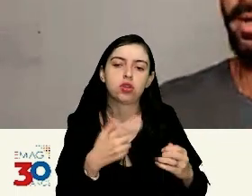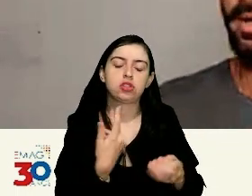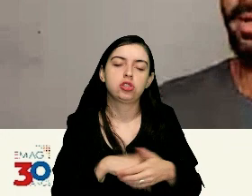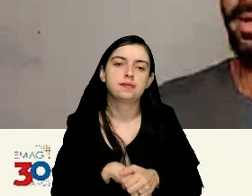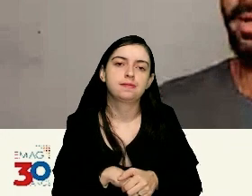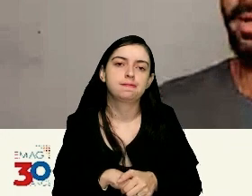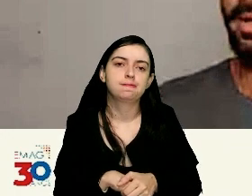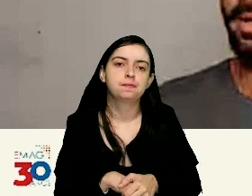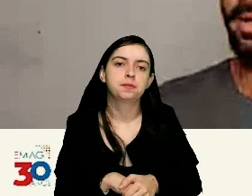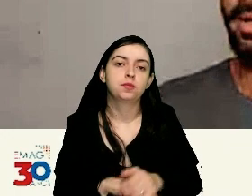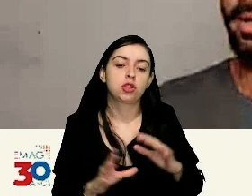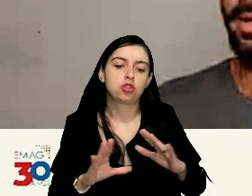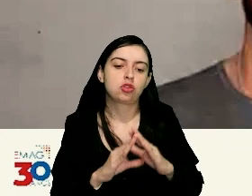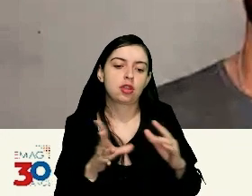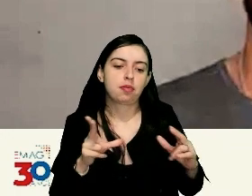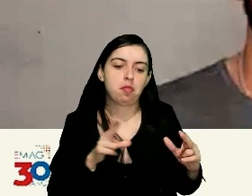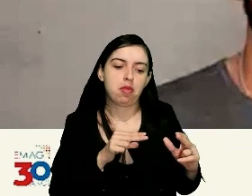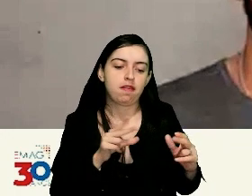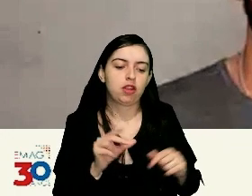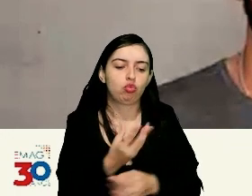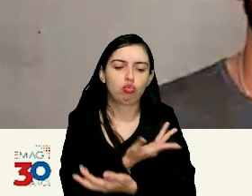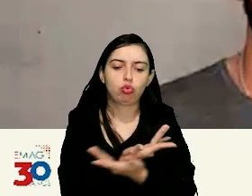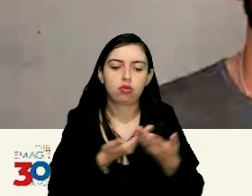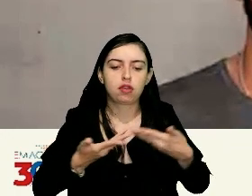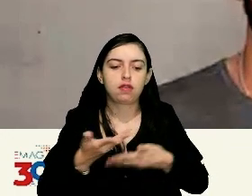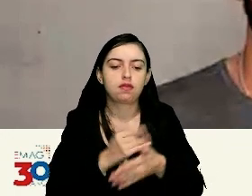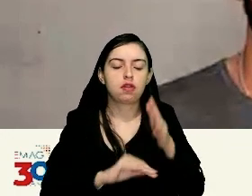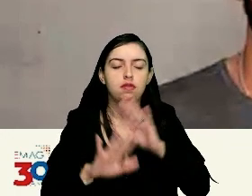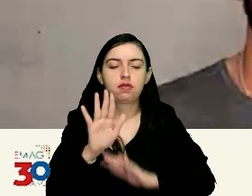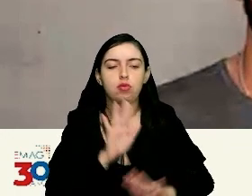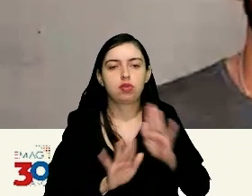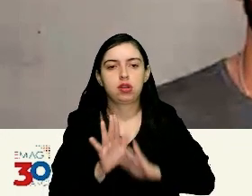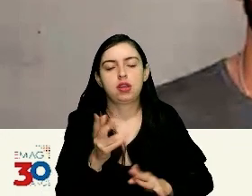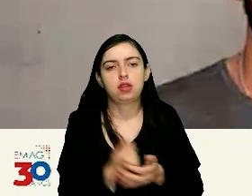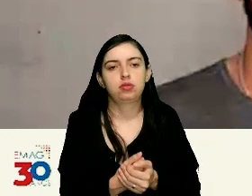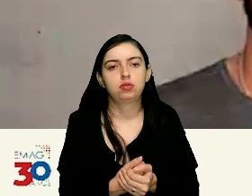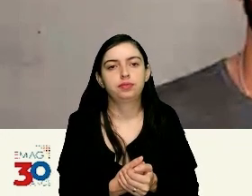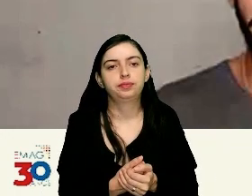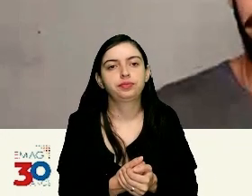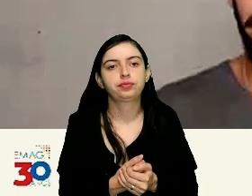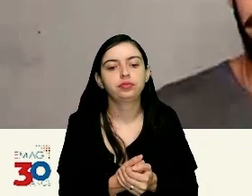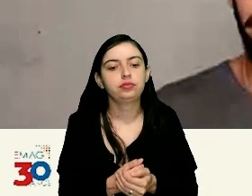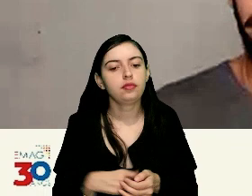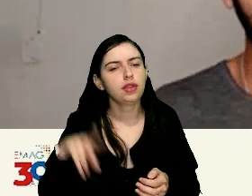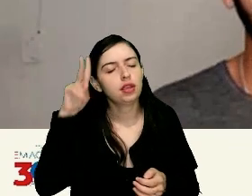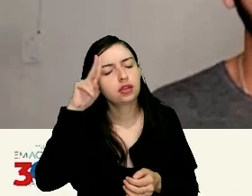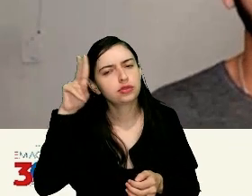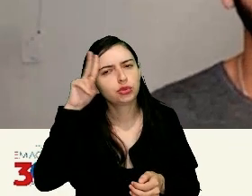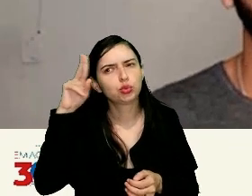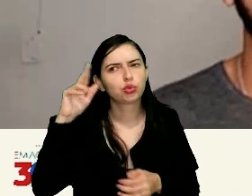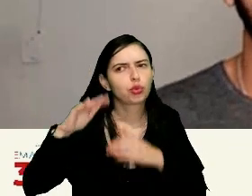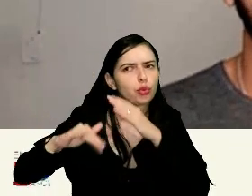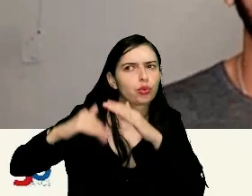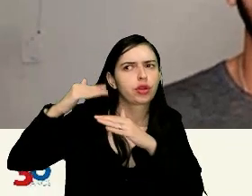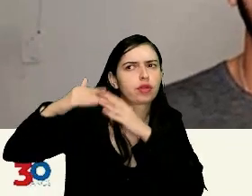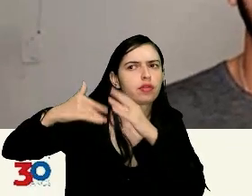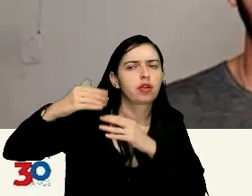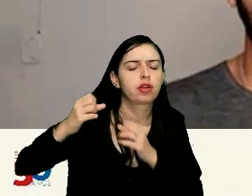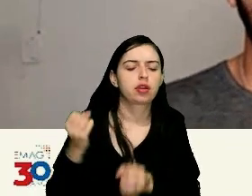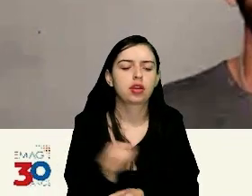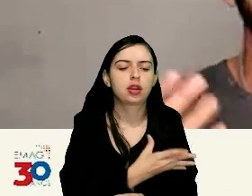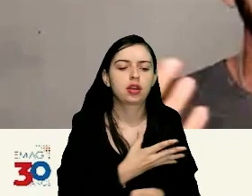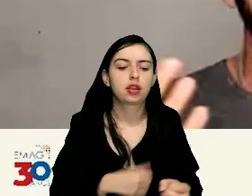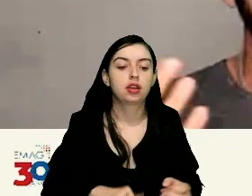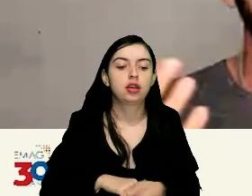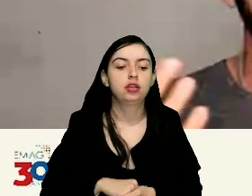privado, de tudo que envolve o cuidado. E isso, ao longo da nossa história, foi criando, com certeza,